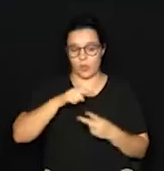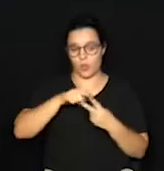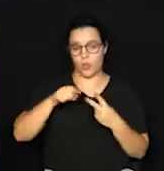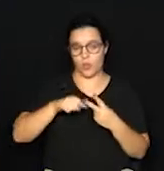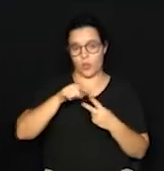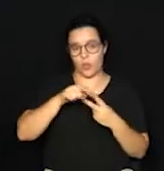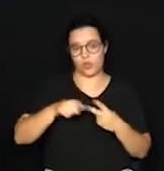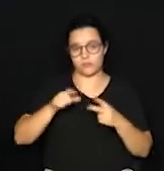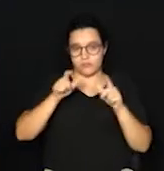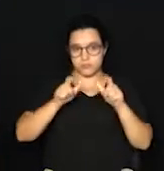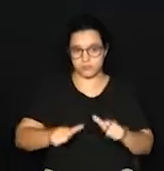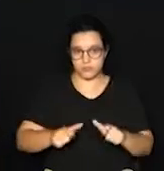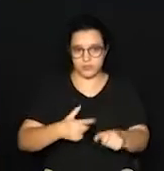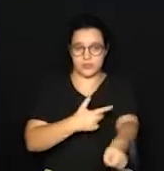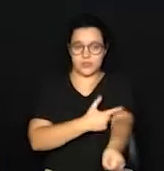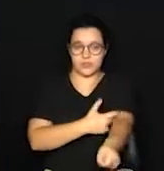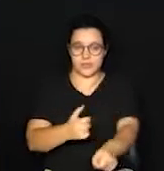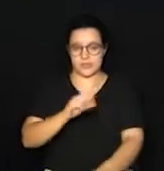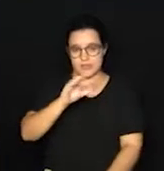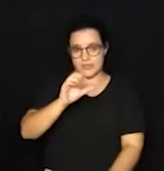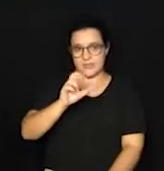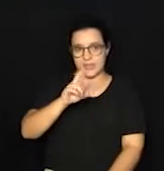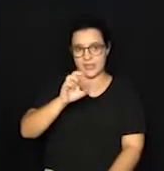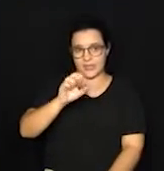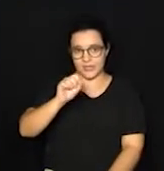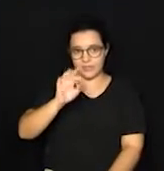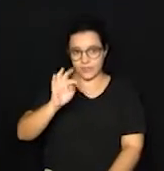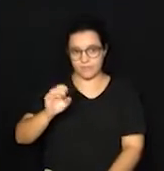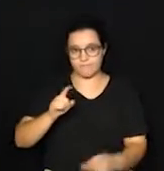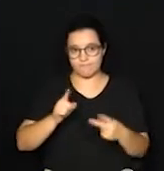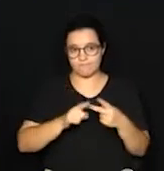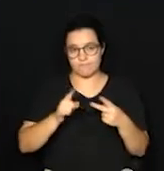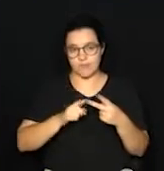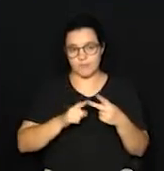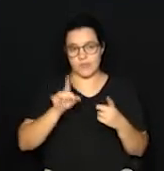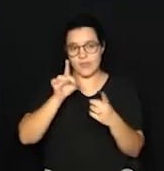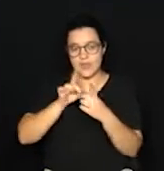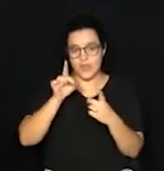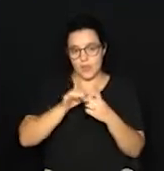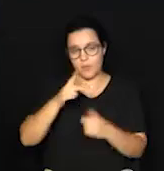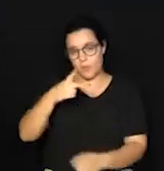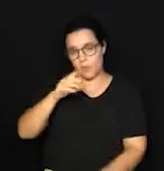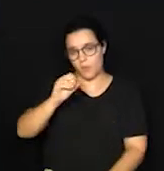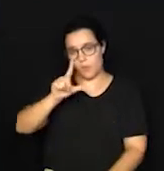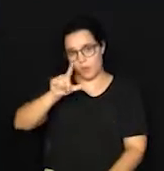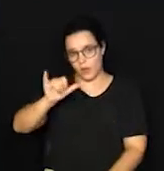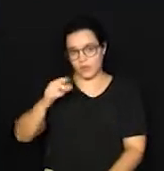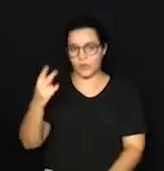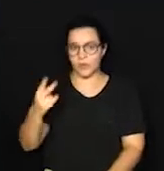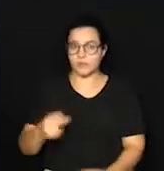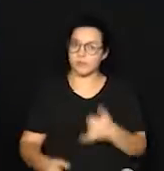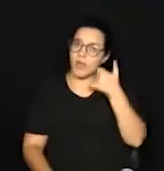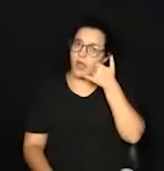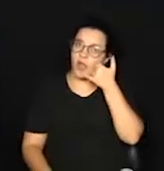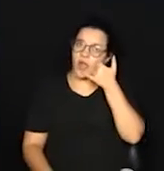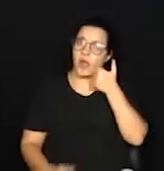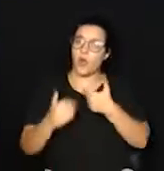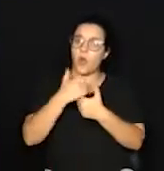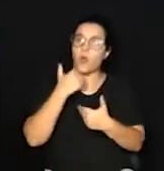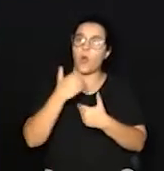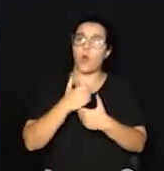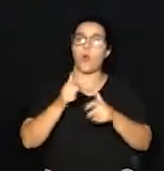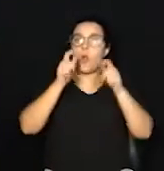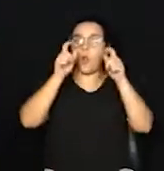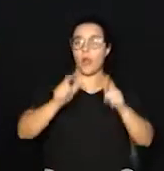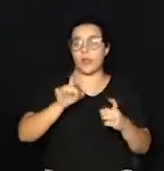em Campinas, o Sereste e também a Policlínica 2. E aí, no Disque Saúde, você vai ser orientado